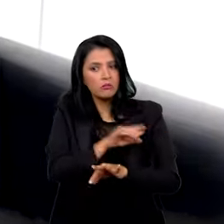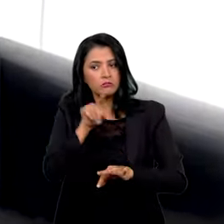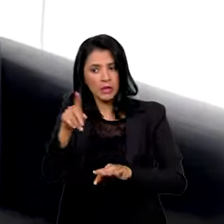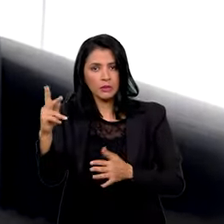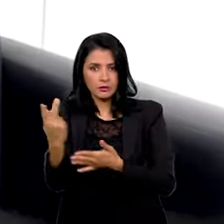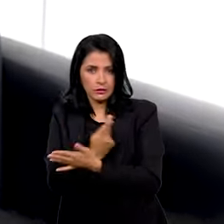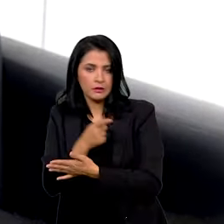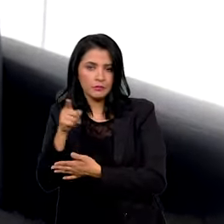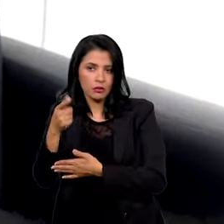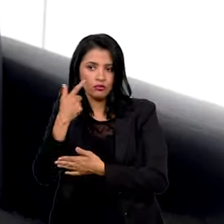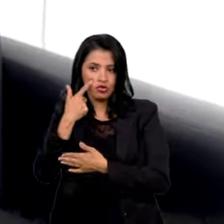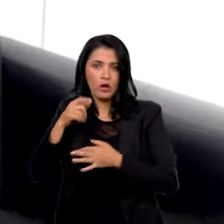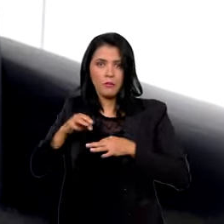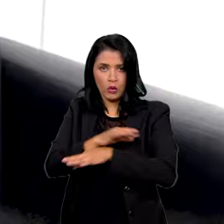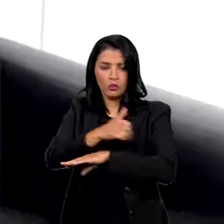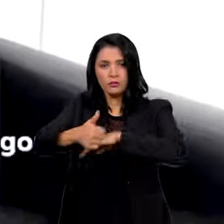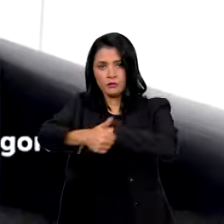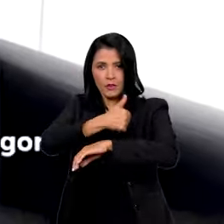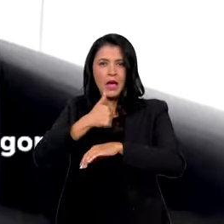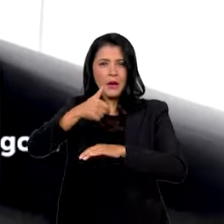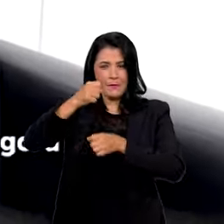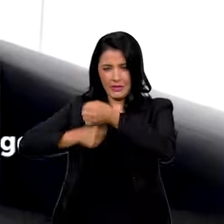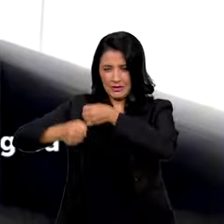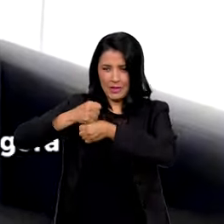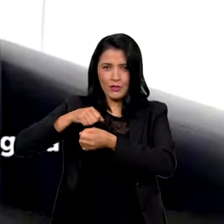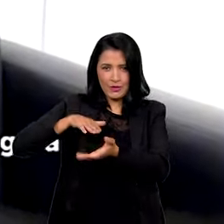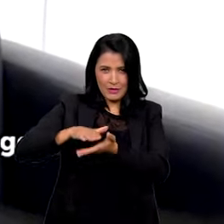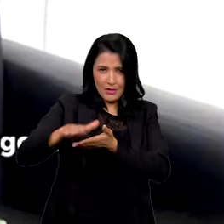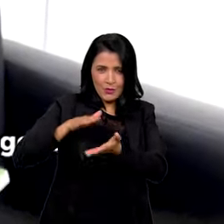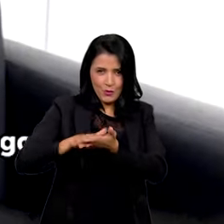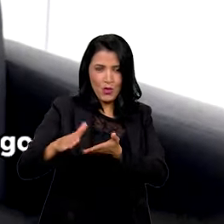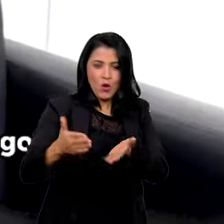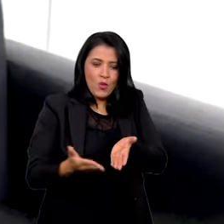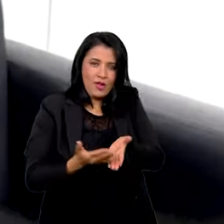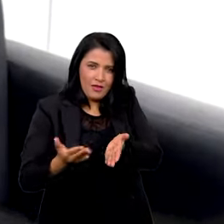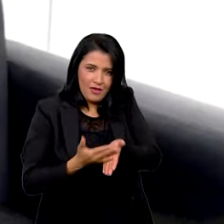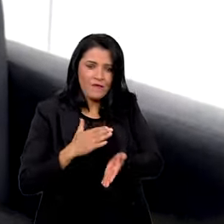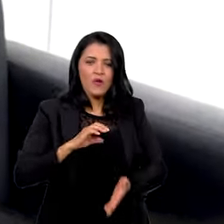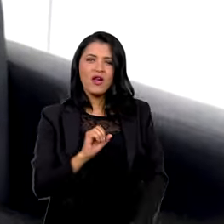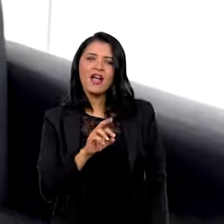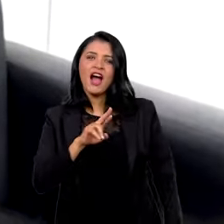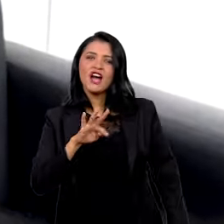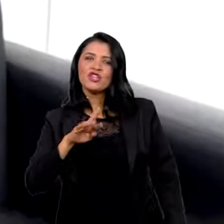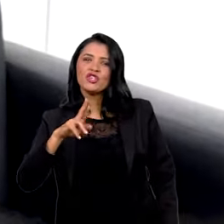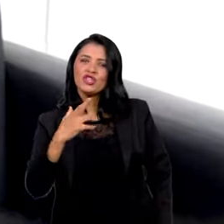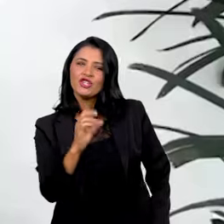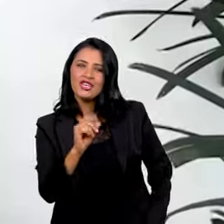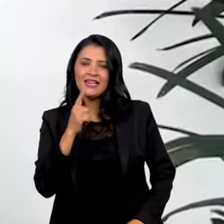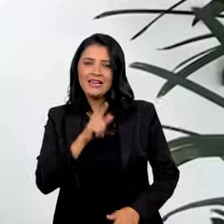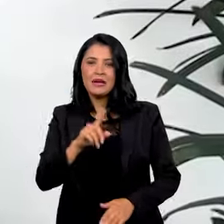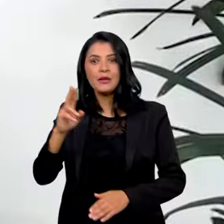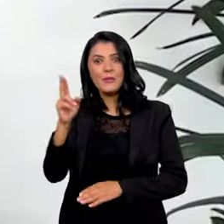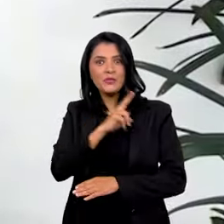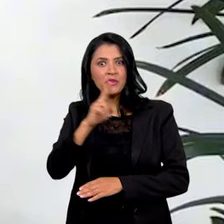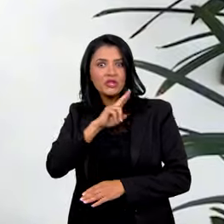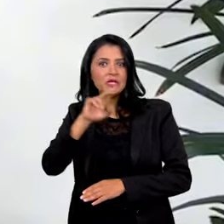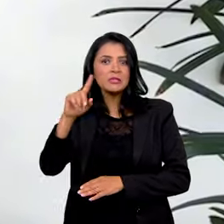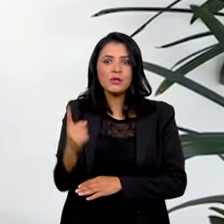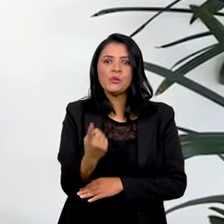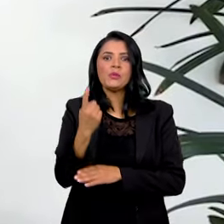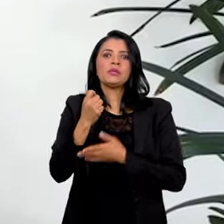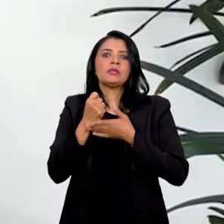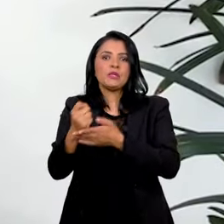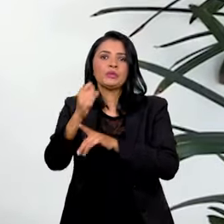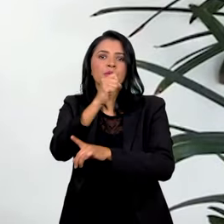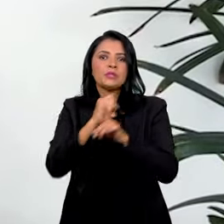leitura então então ele foi constituído agora esse material que a gente tá apresentando agora é um material muito mais profundo serão autor dos seis